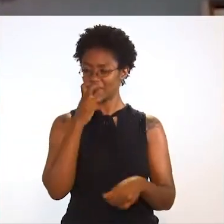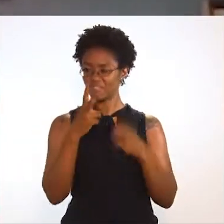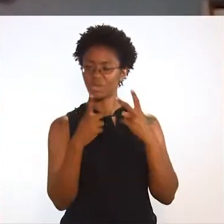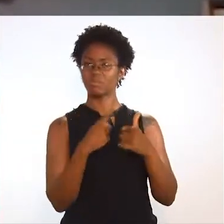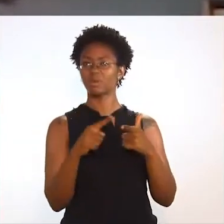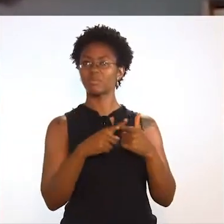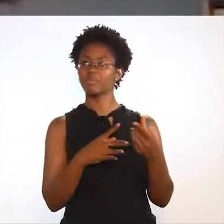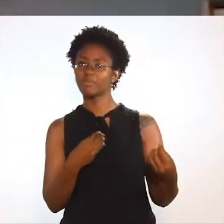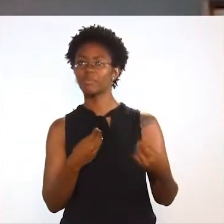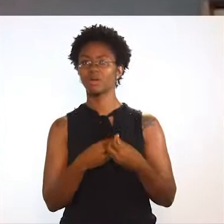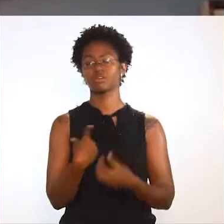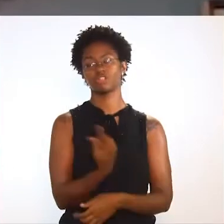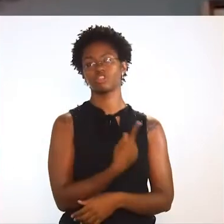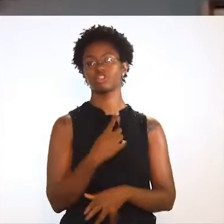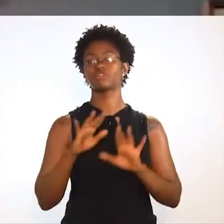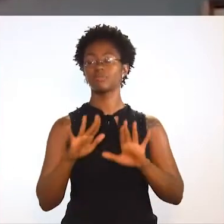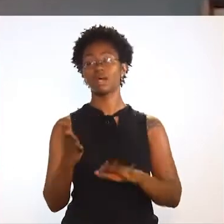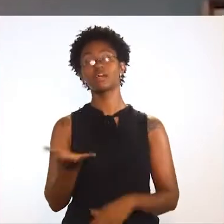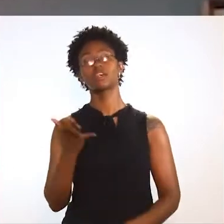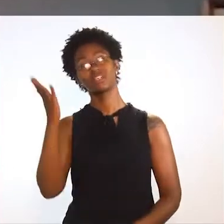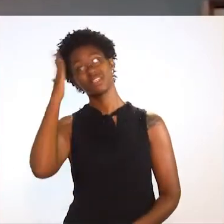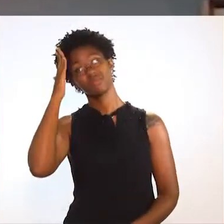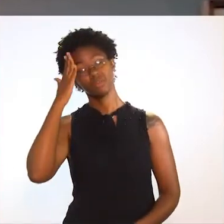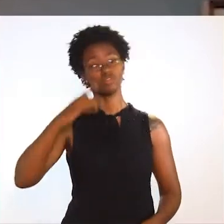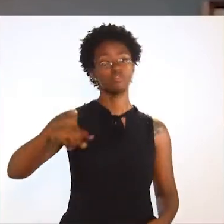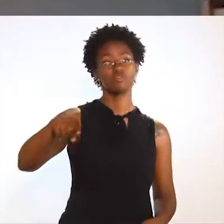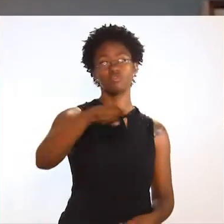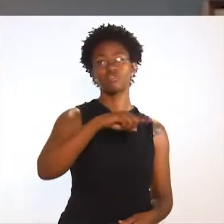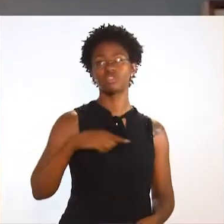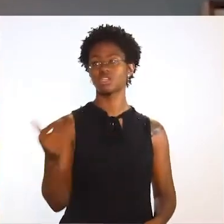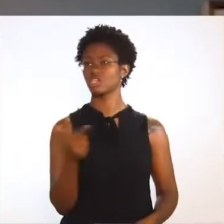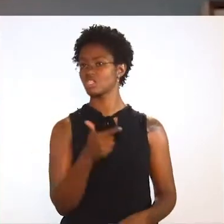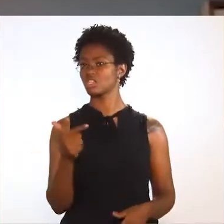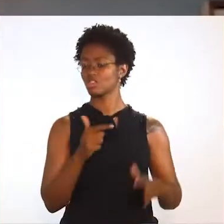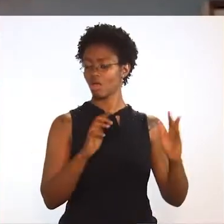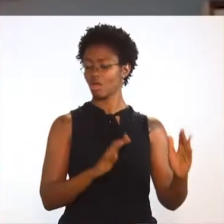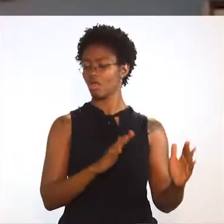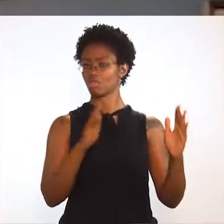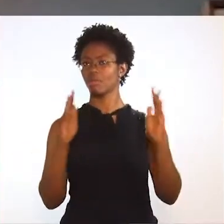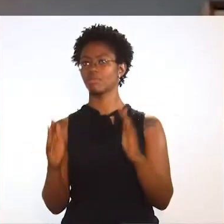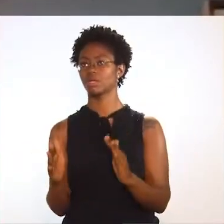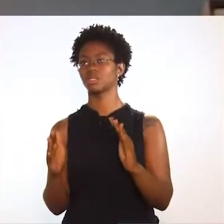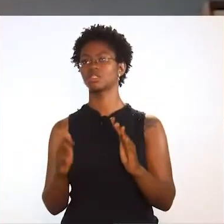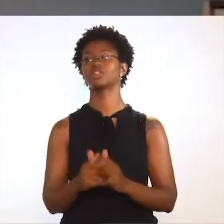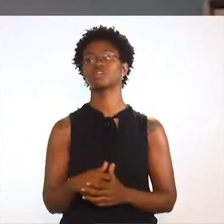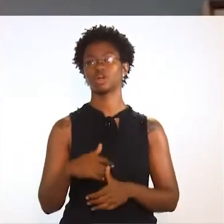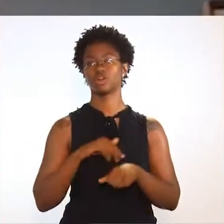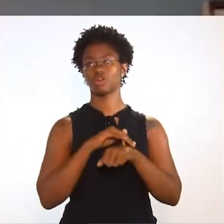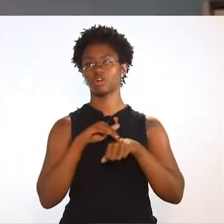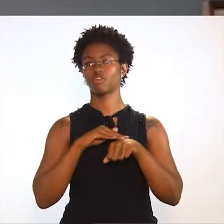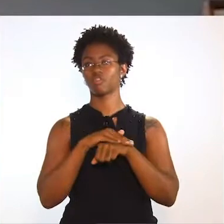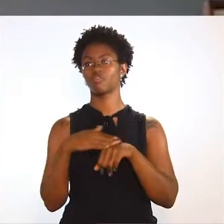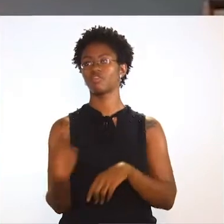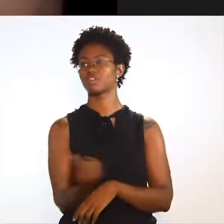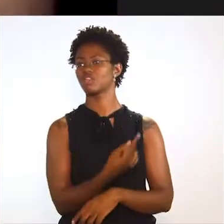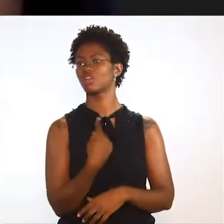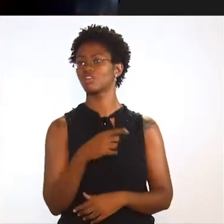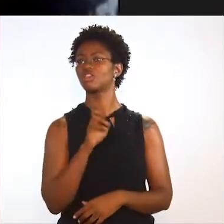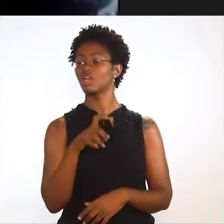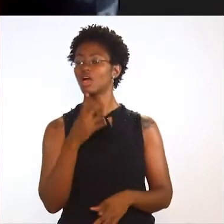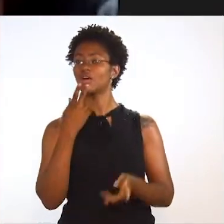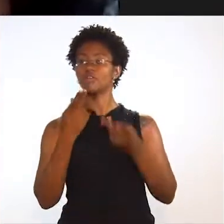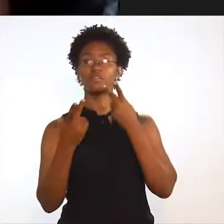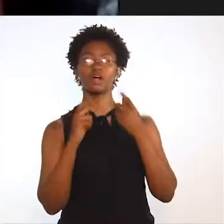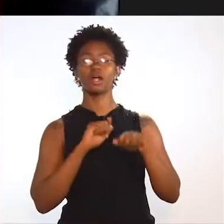muito pertinho da gente. Ariane, eu queria saber de você, né? Na verdade, essa segunda rodada da nossa conversa